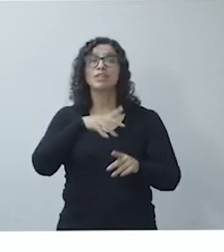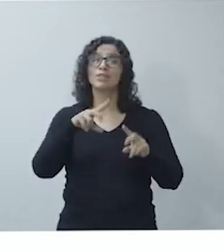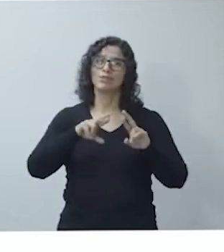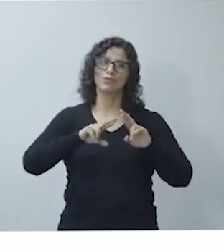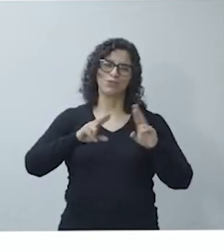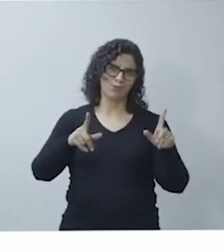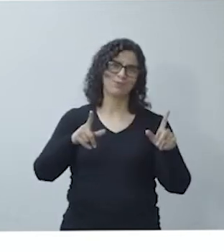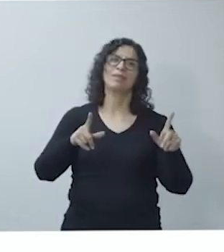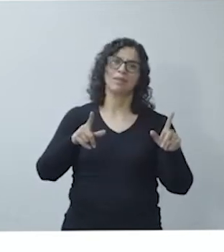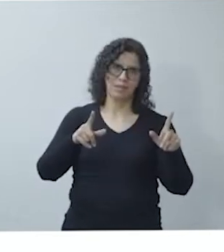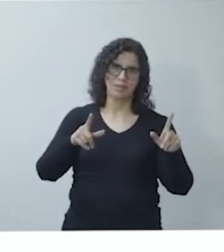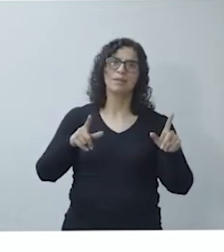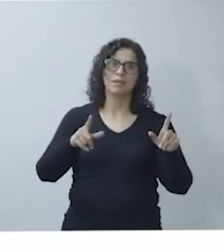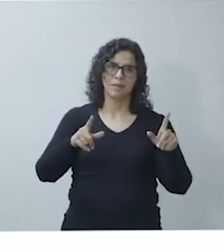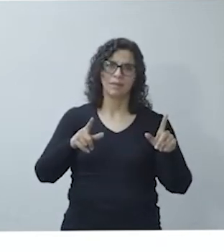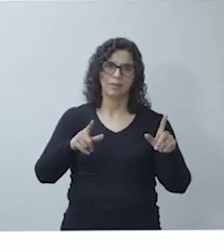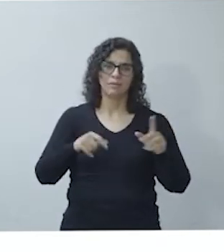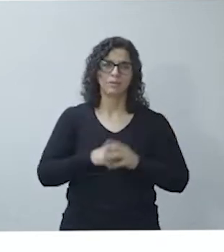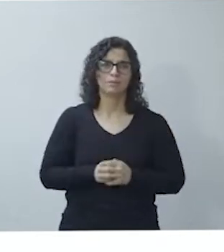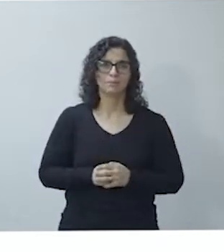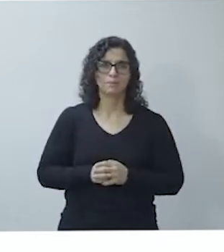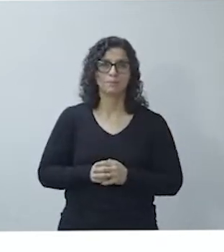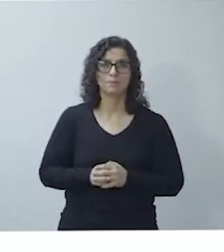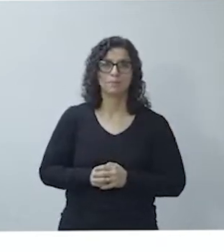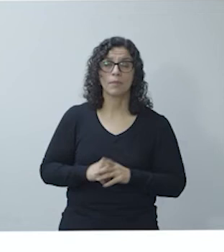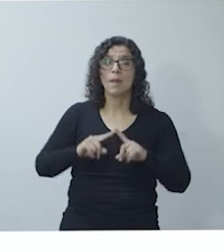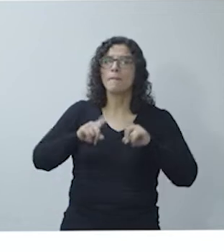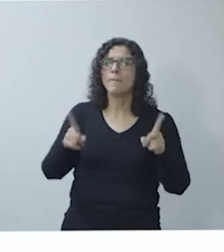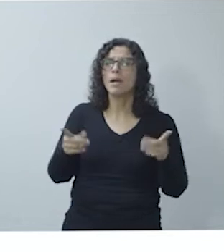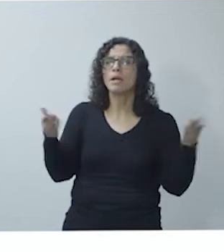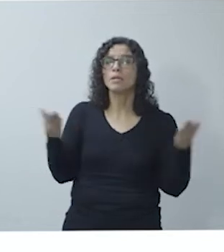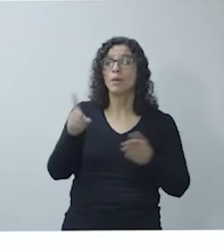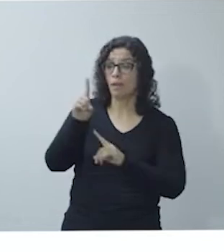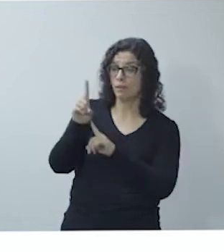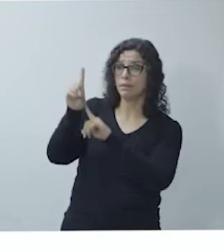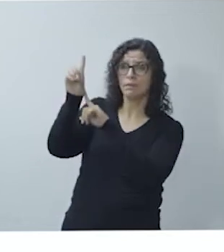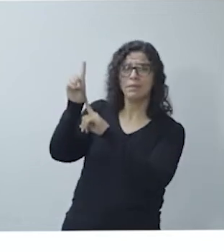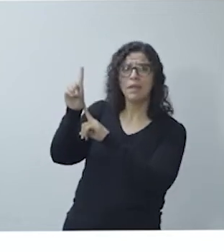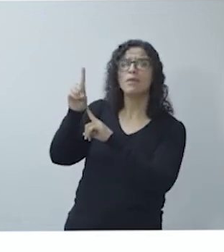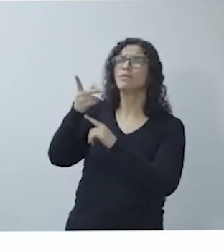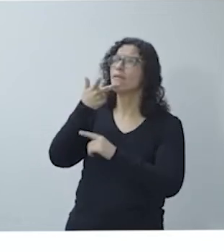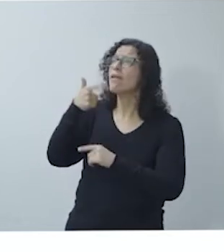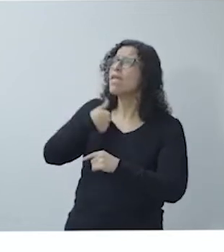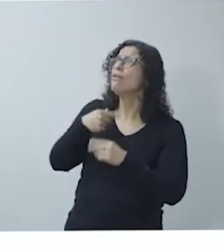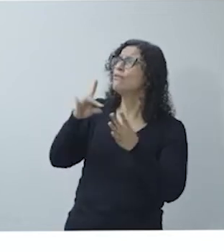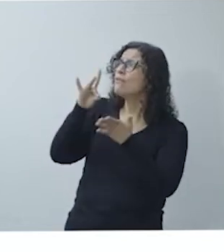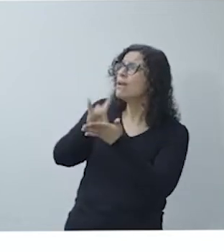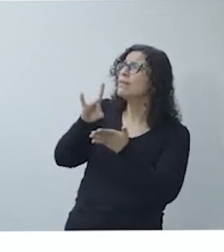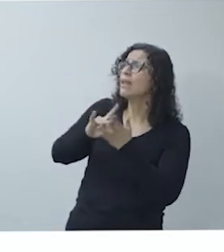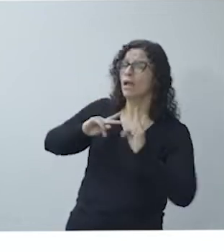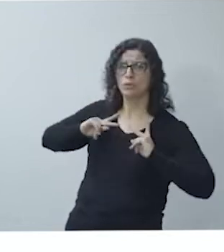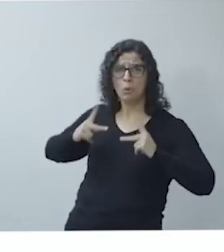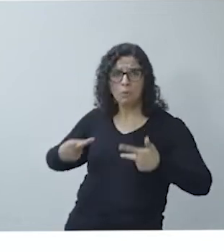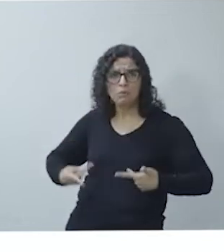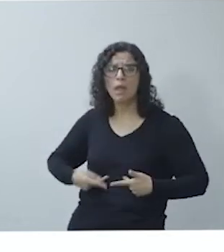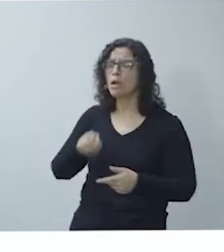sentia, dizia outra coisa diversa. Mas Deus, eu sou honesto,